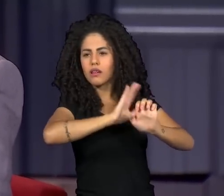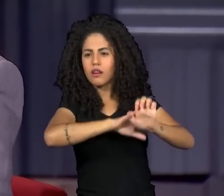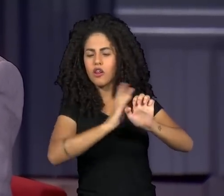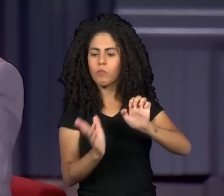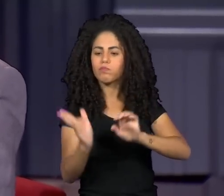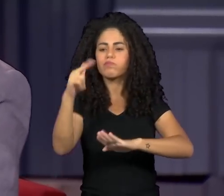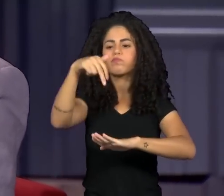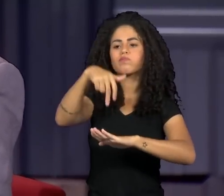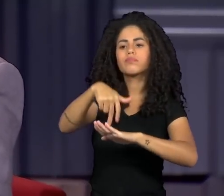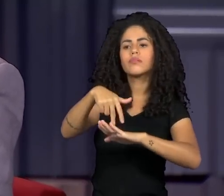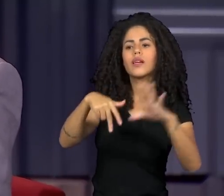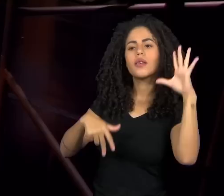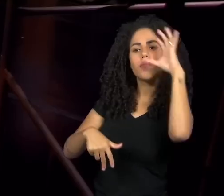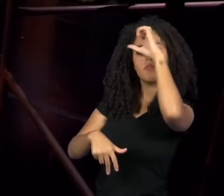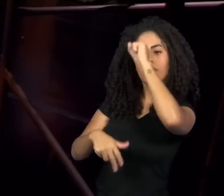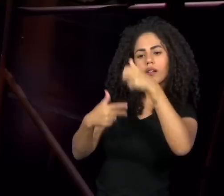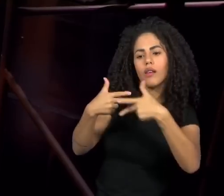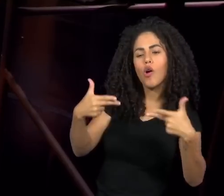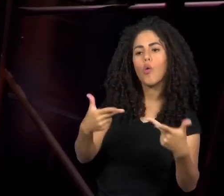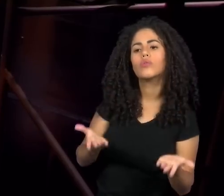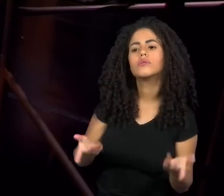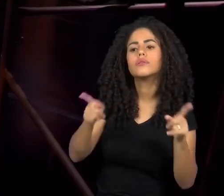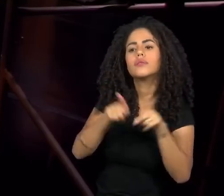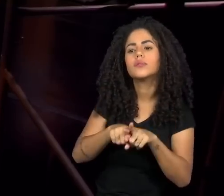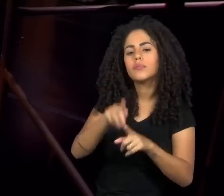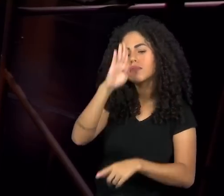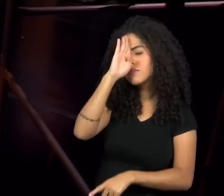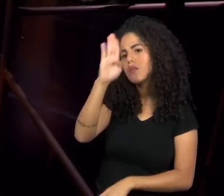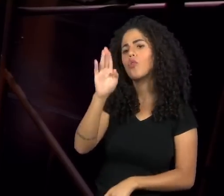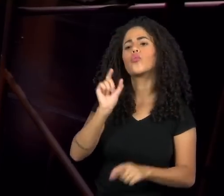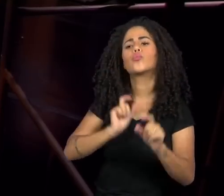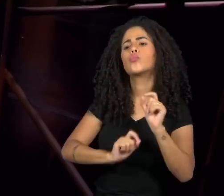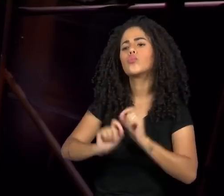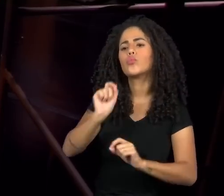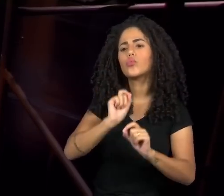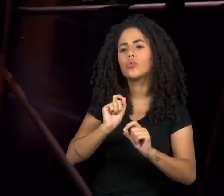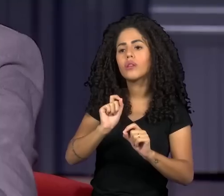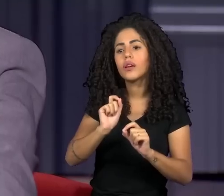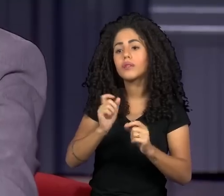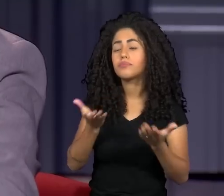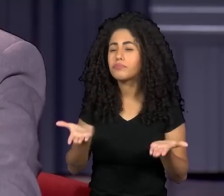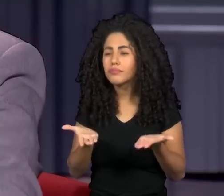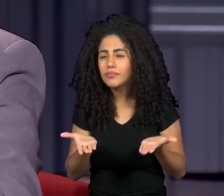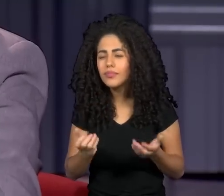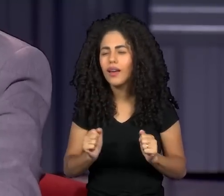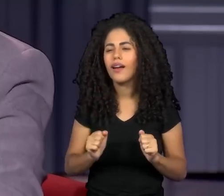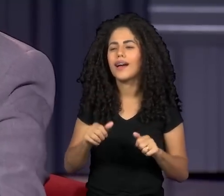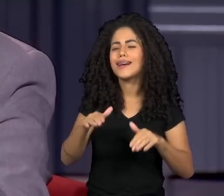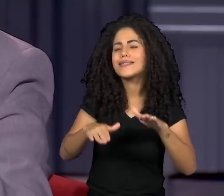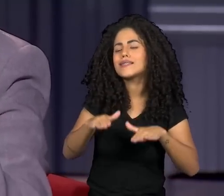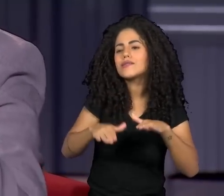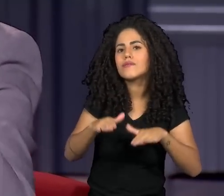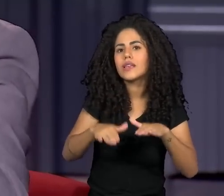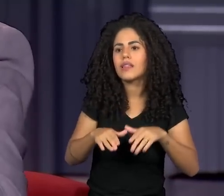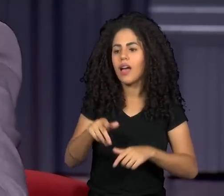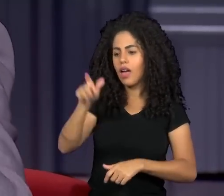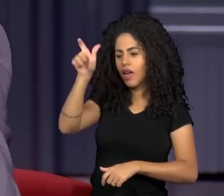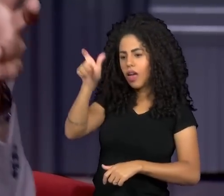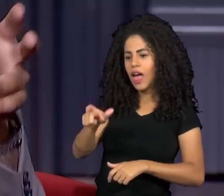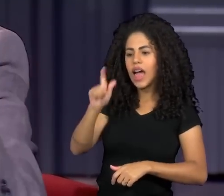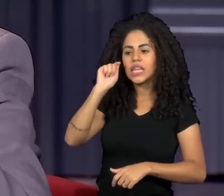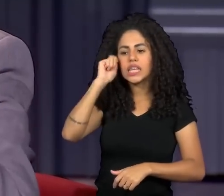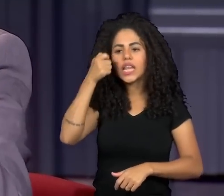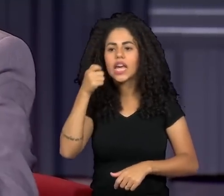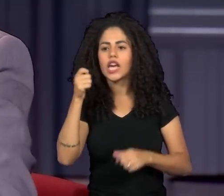aprender muita coisa, principalmente nessa questão de que é muito bonitinho colocar negro ali para cantar